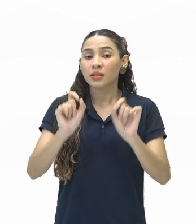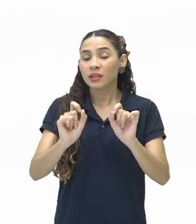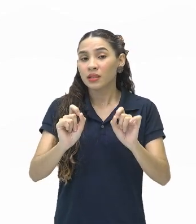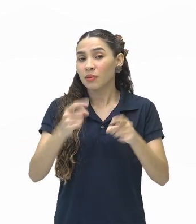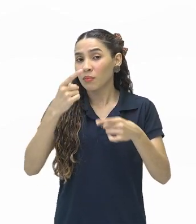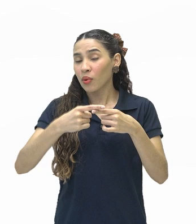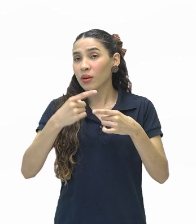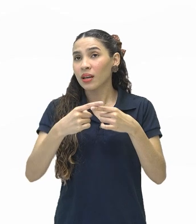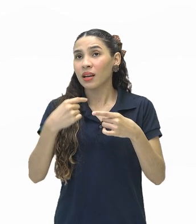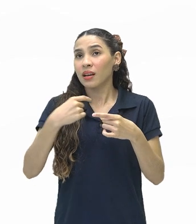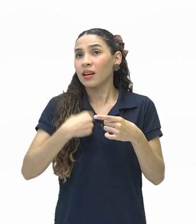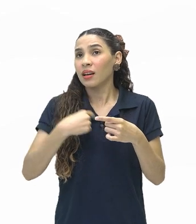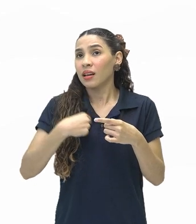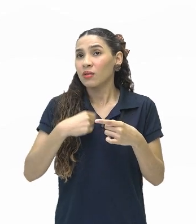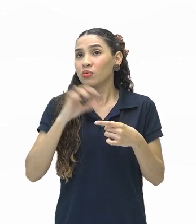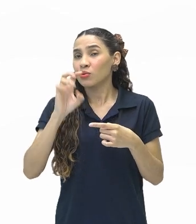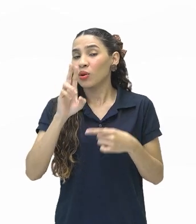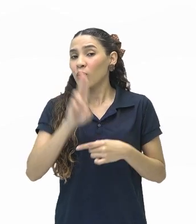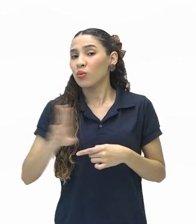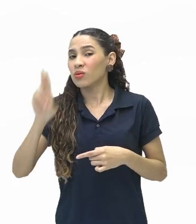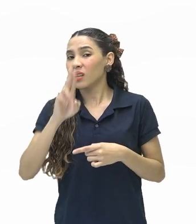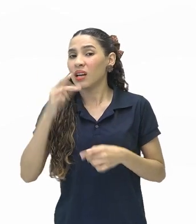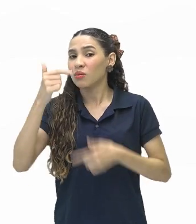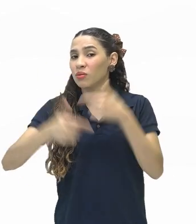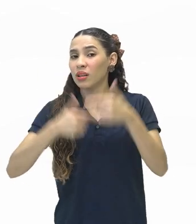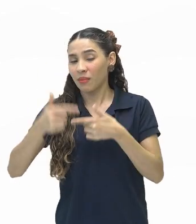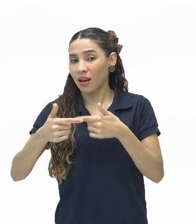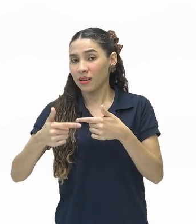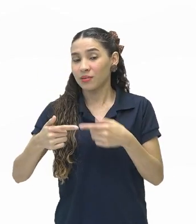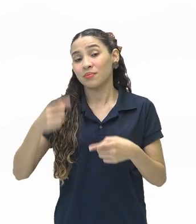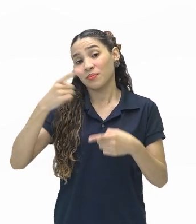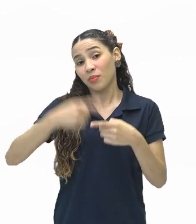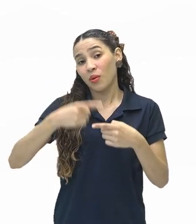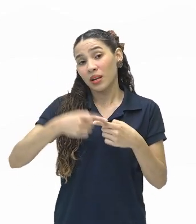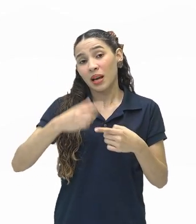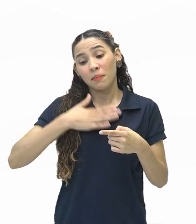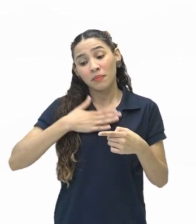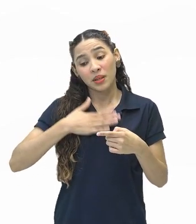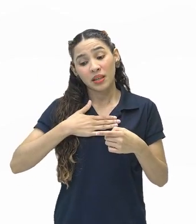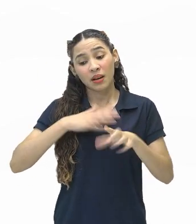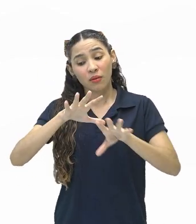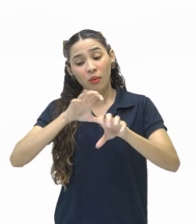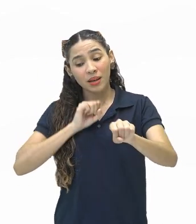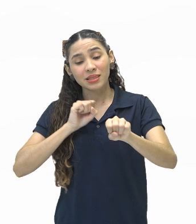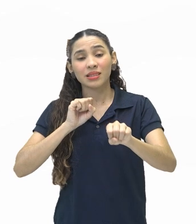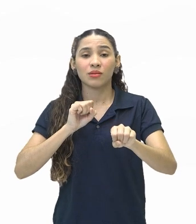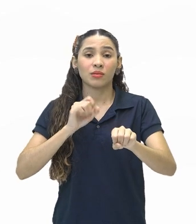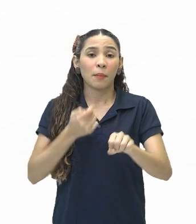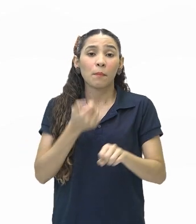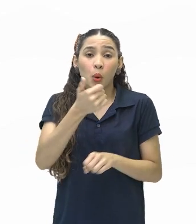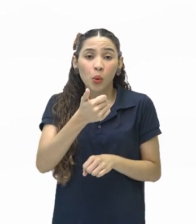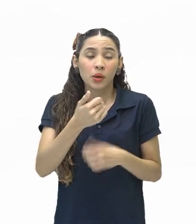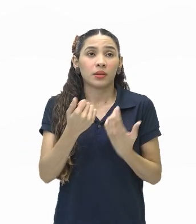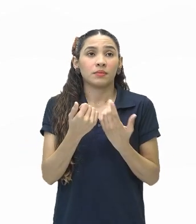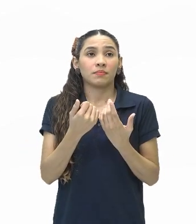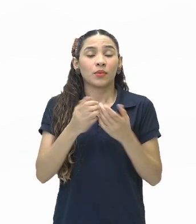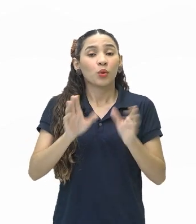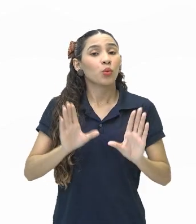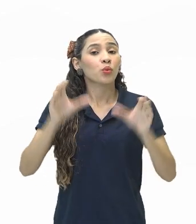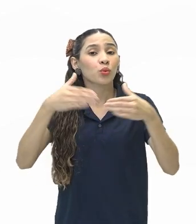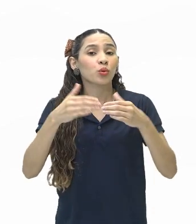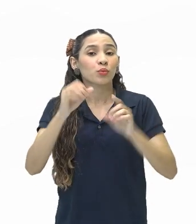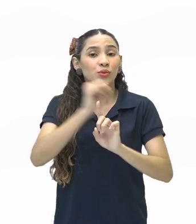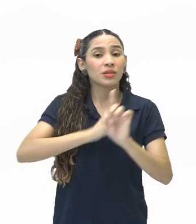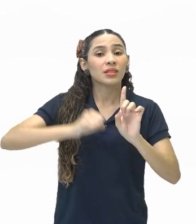por que eu sou subutilizado no emprego? Porque a minha escolaridade é baixa, a questão da classe